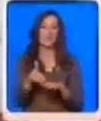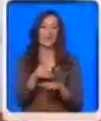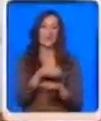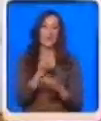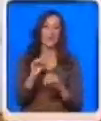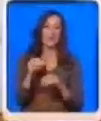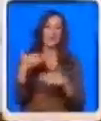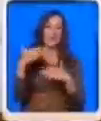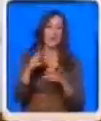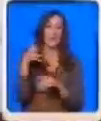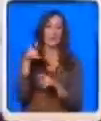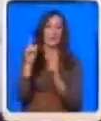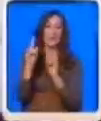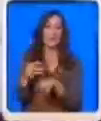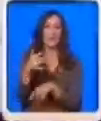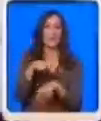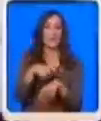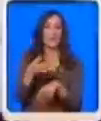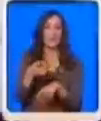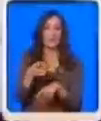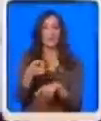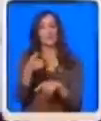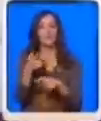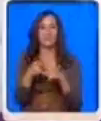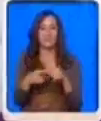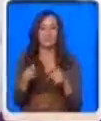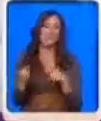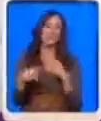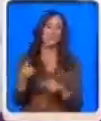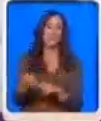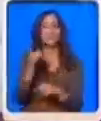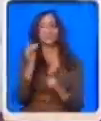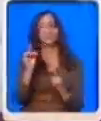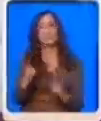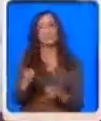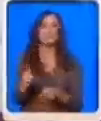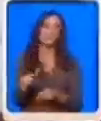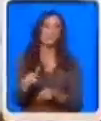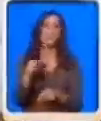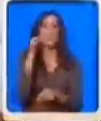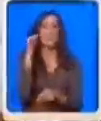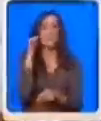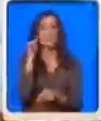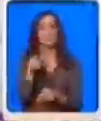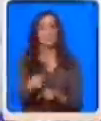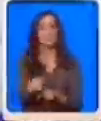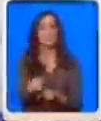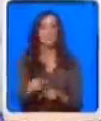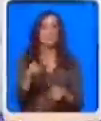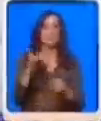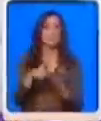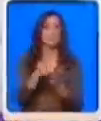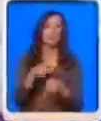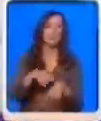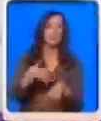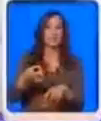amanhã... Amanhã, sim, verdade, às 21h30. E depois amanhã estreia. Estreia às 21h30. E os espetáculos vão ser, portanto, todos os dias às